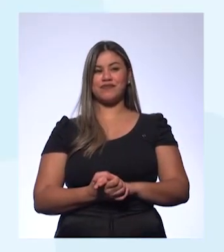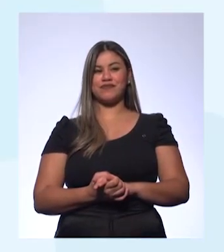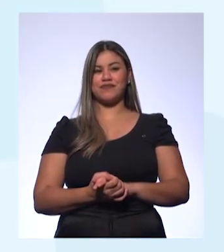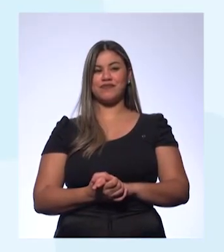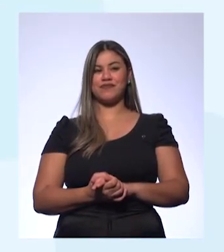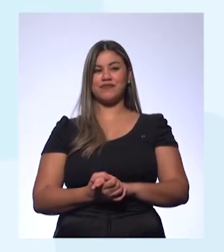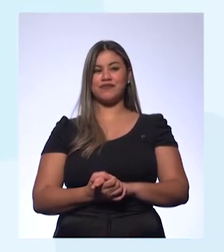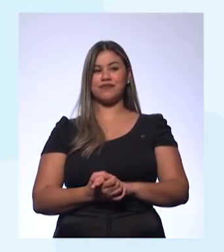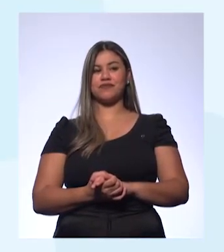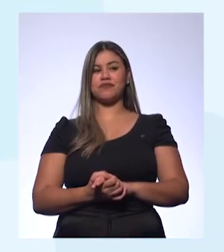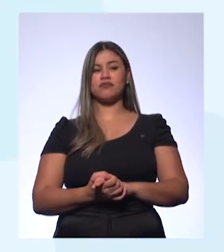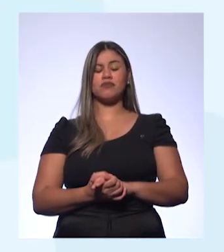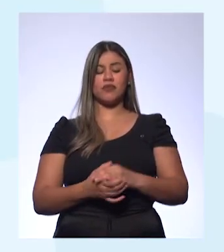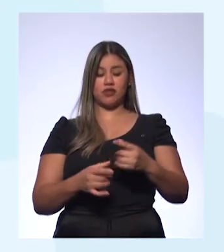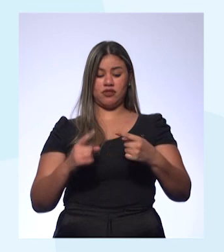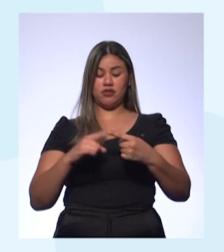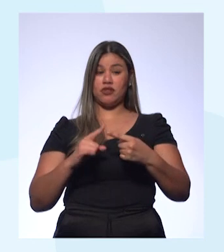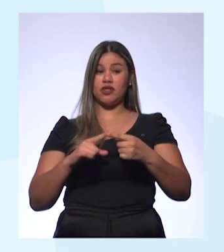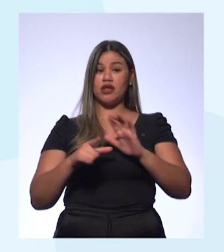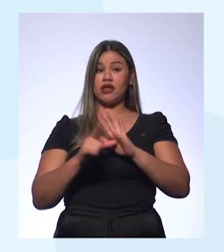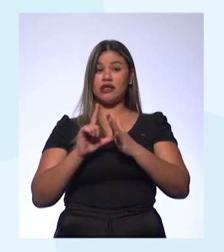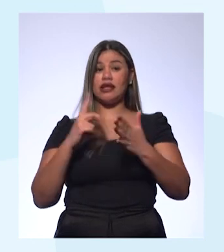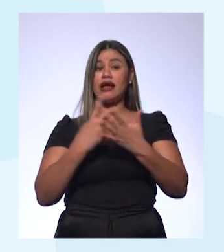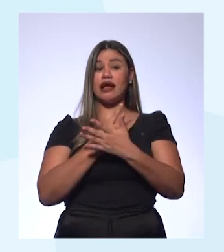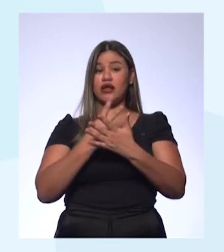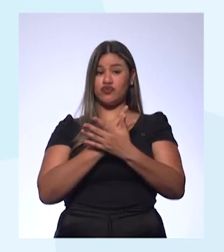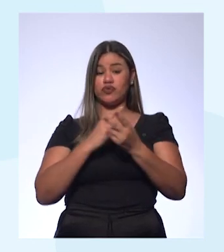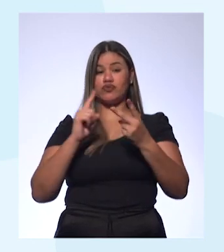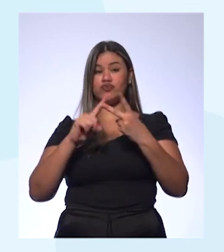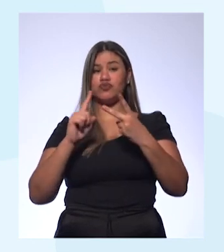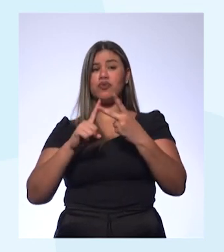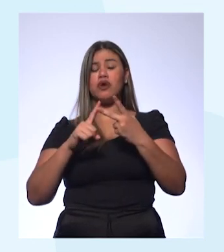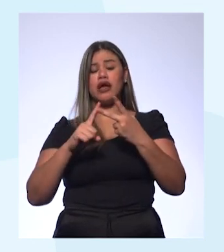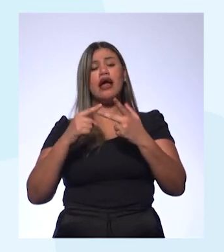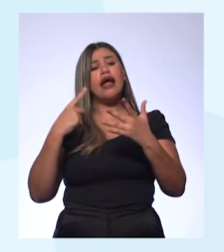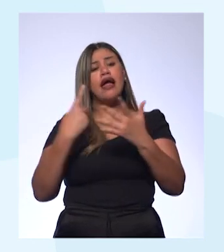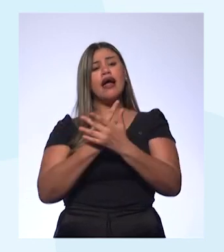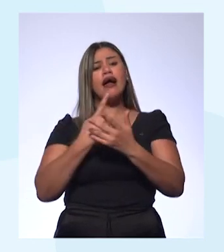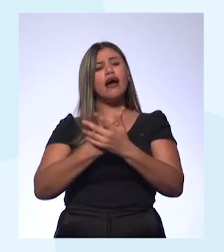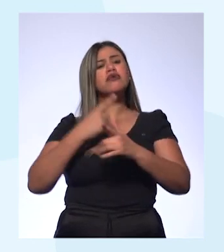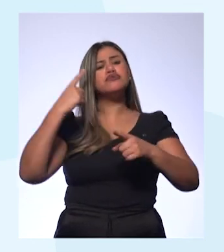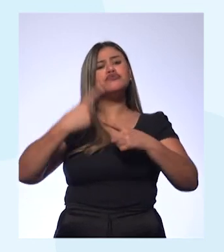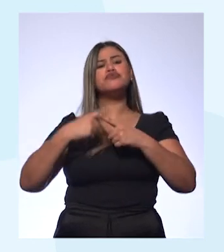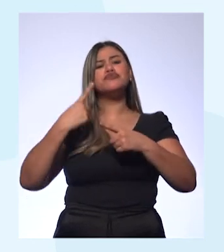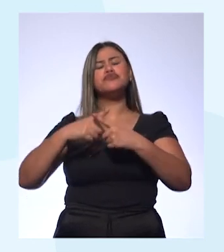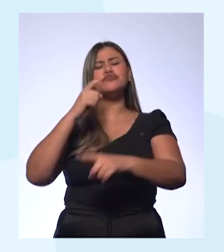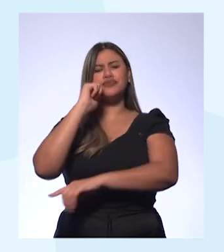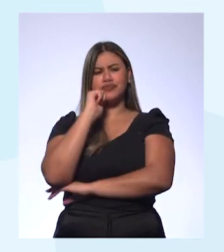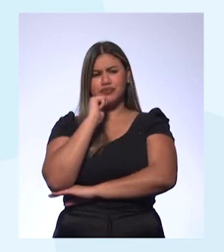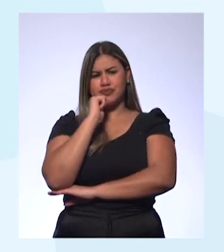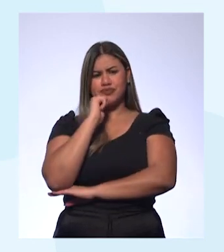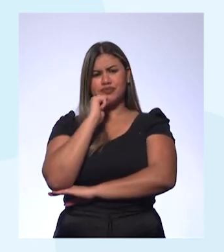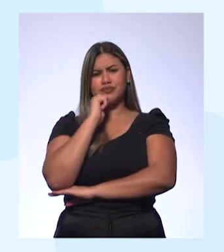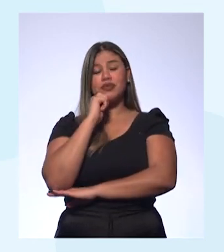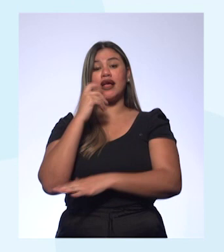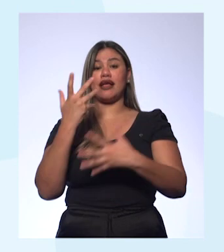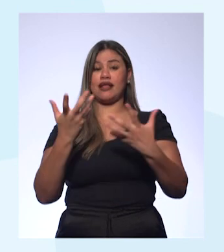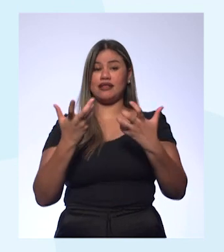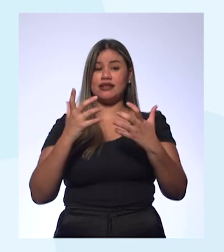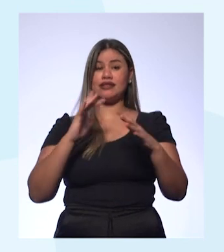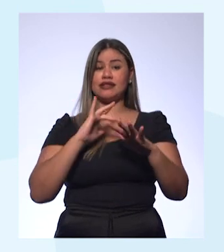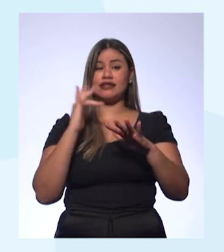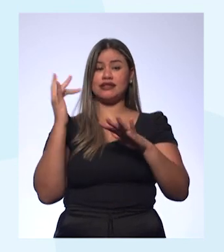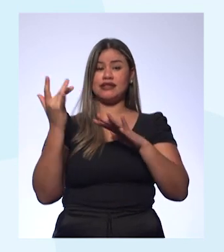Por que deu errado? Podem colocar aí. Por que deu errado? O errado foi, ela queria fazer uma rede